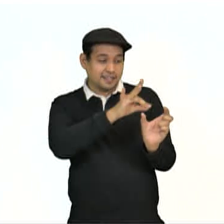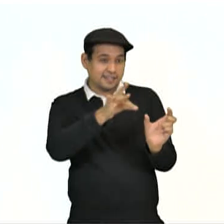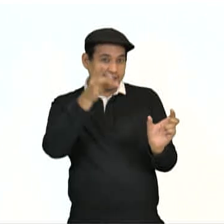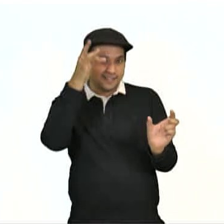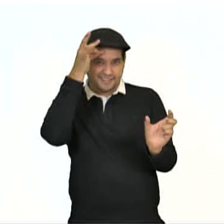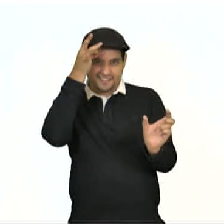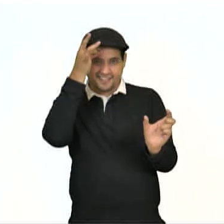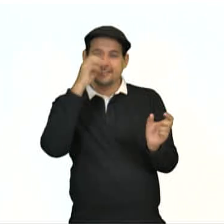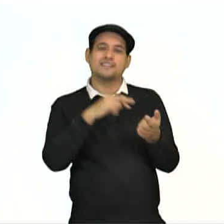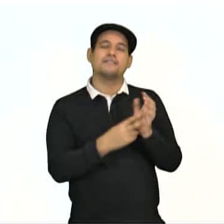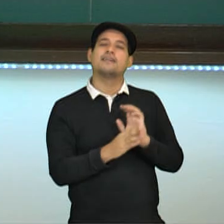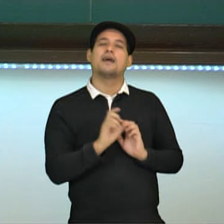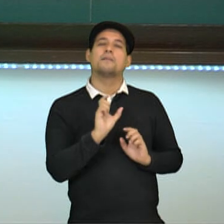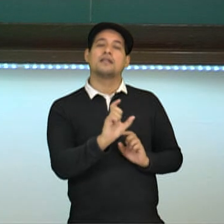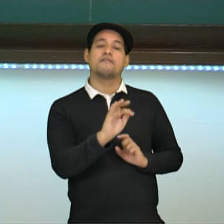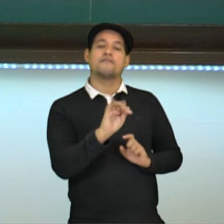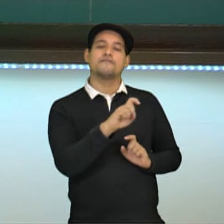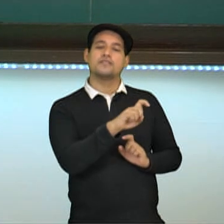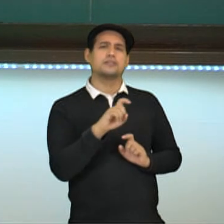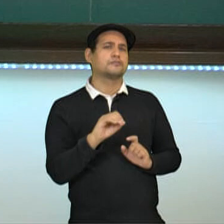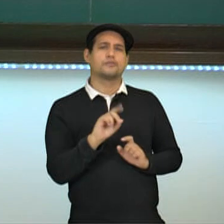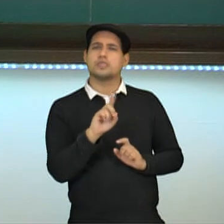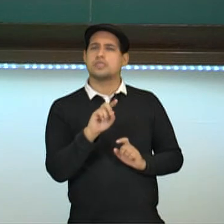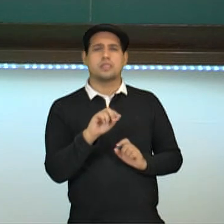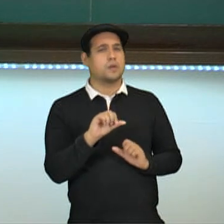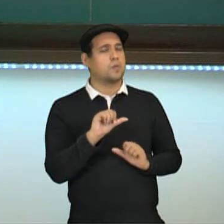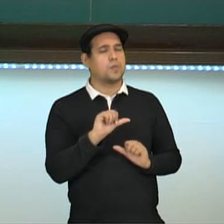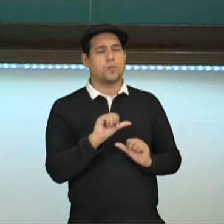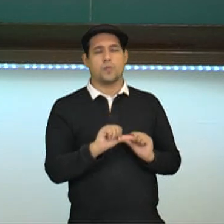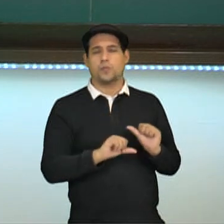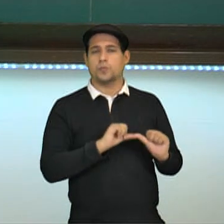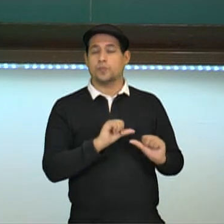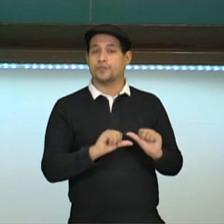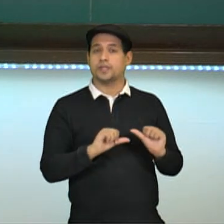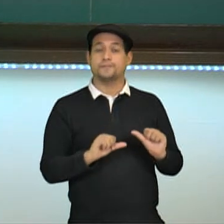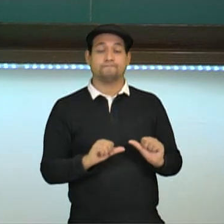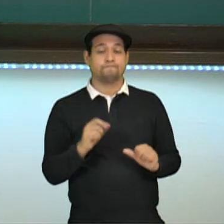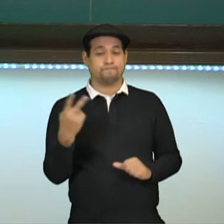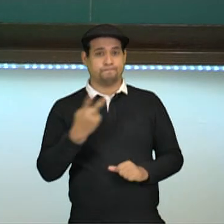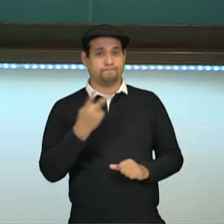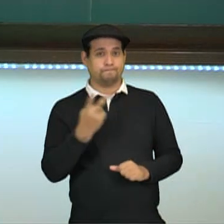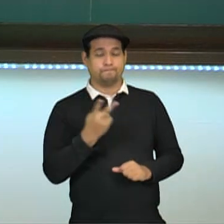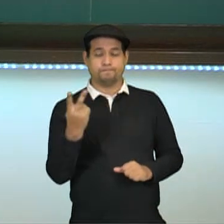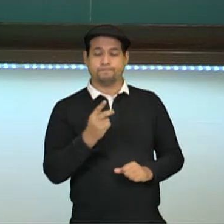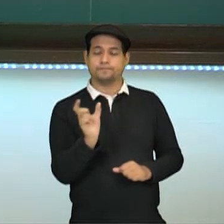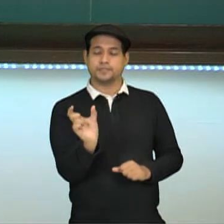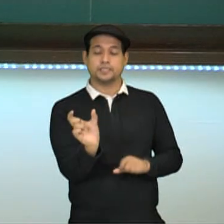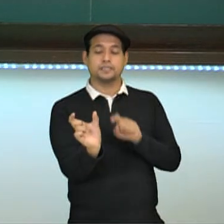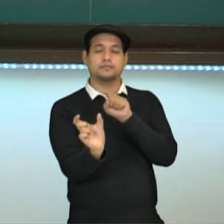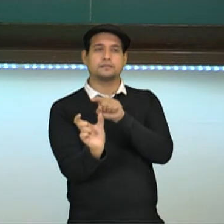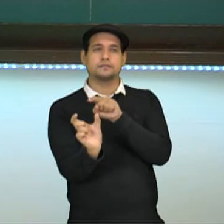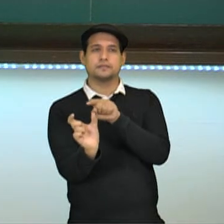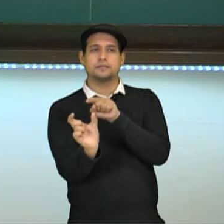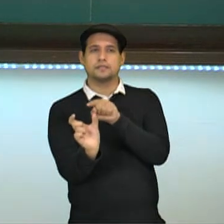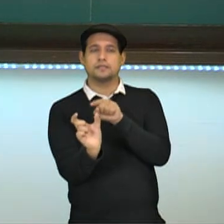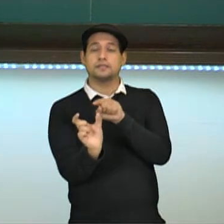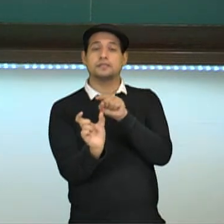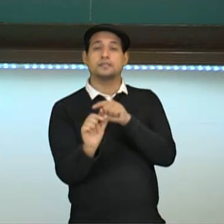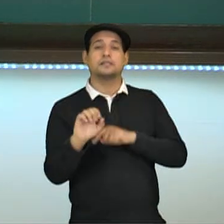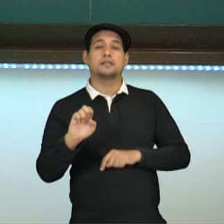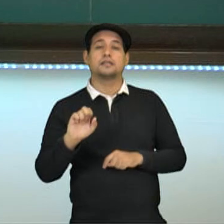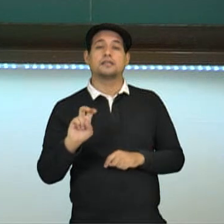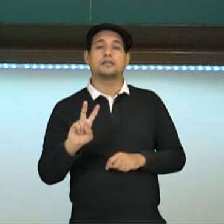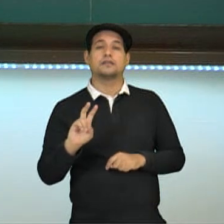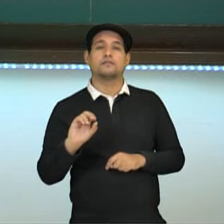palavra fixo, algo que não muda, tá? E a segunda parte do texto estava falando sobre a